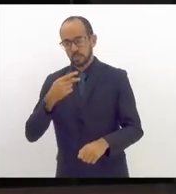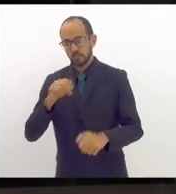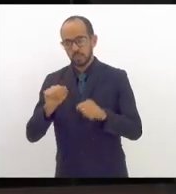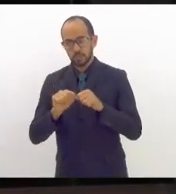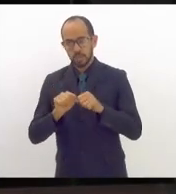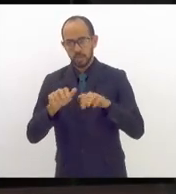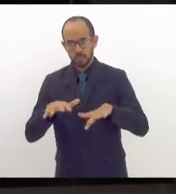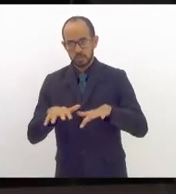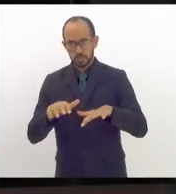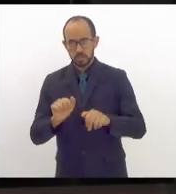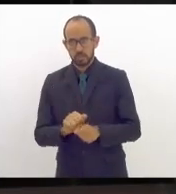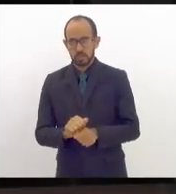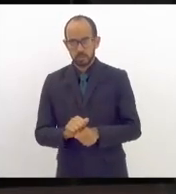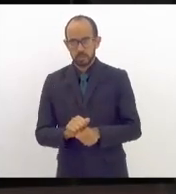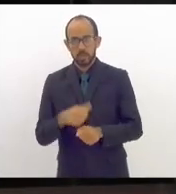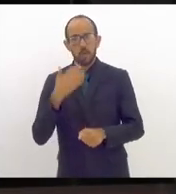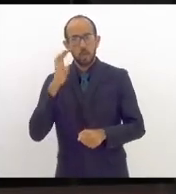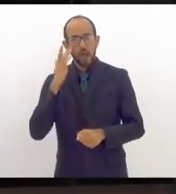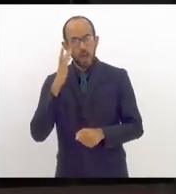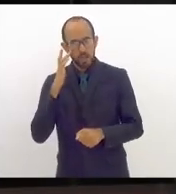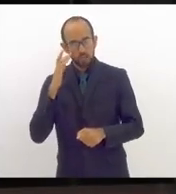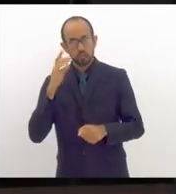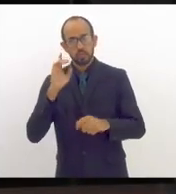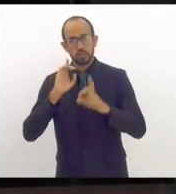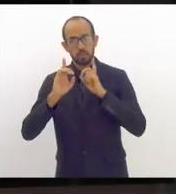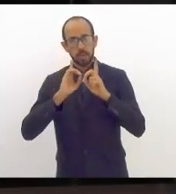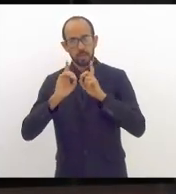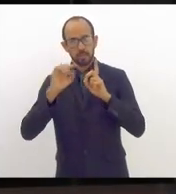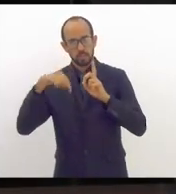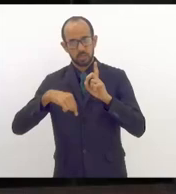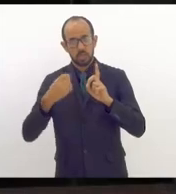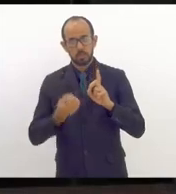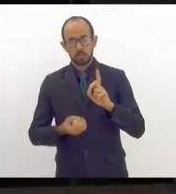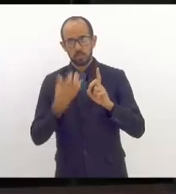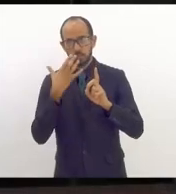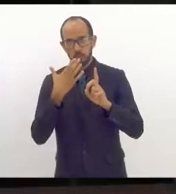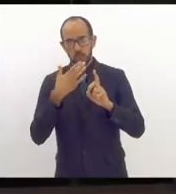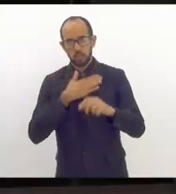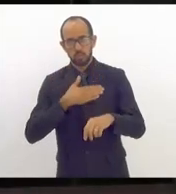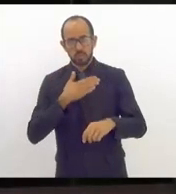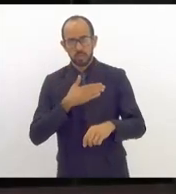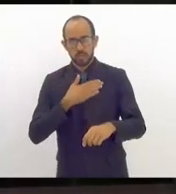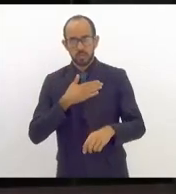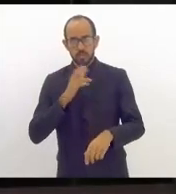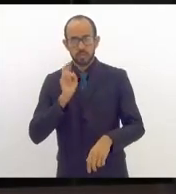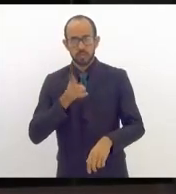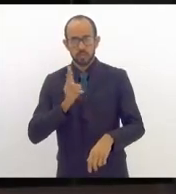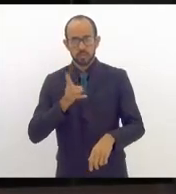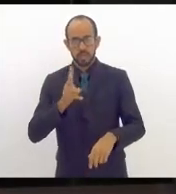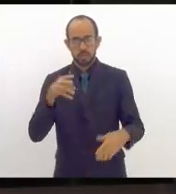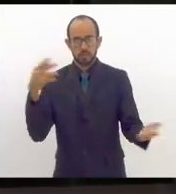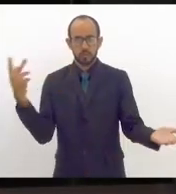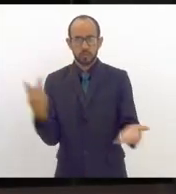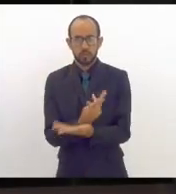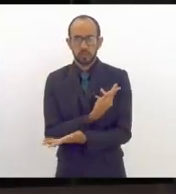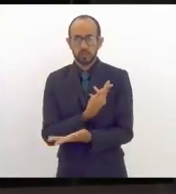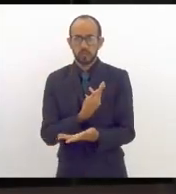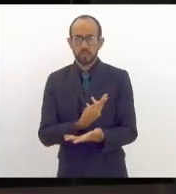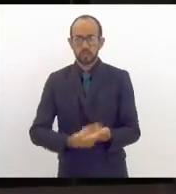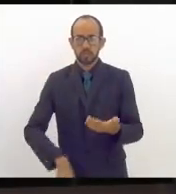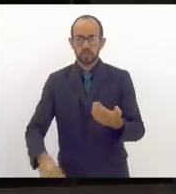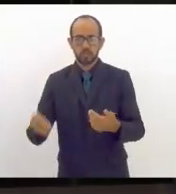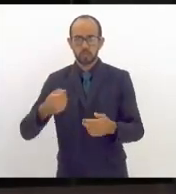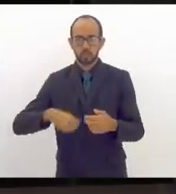conduzir acho que o debate aqui tá sendo um bom debate eu gostaria que sempre tivesse acontecido isso até